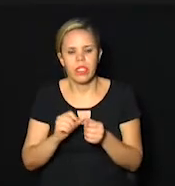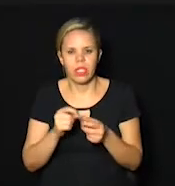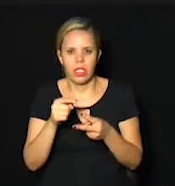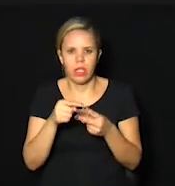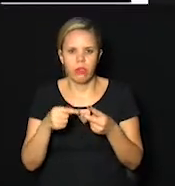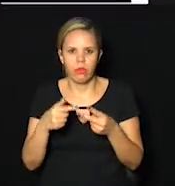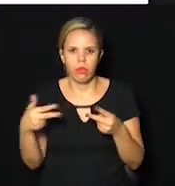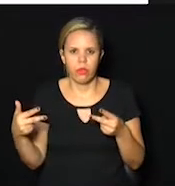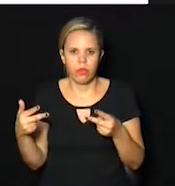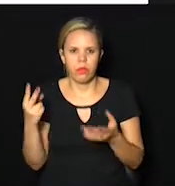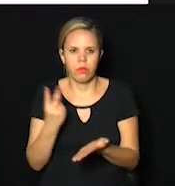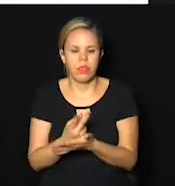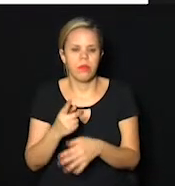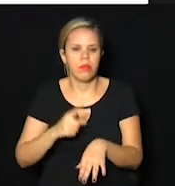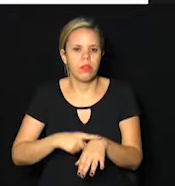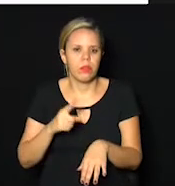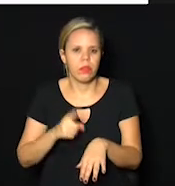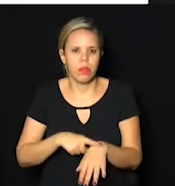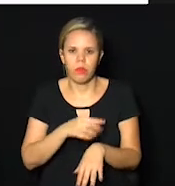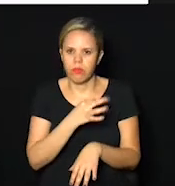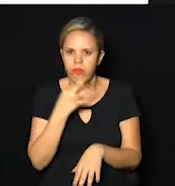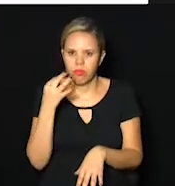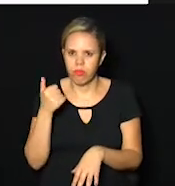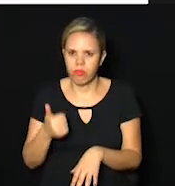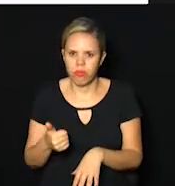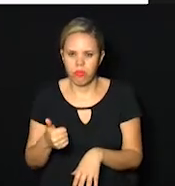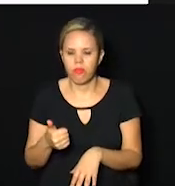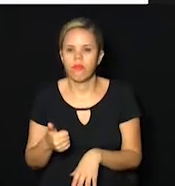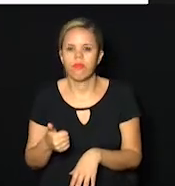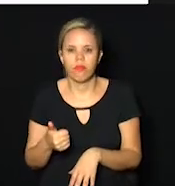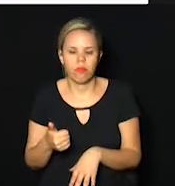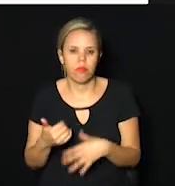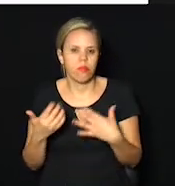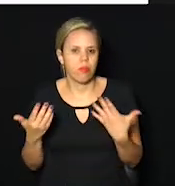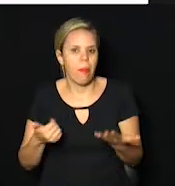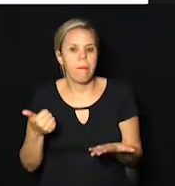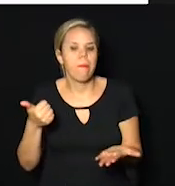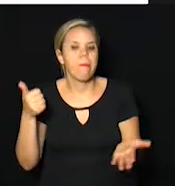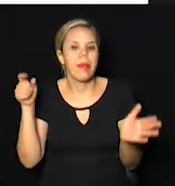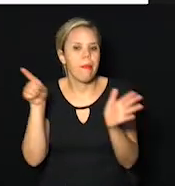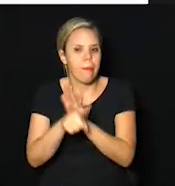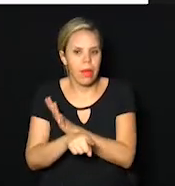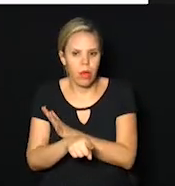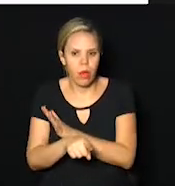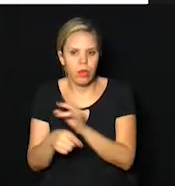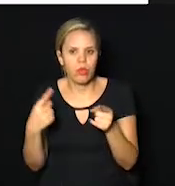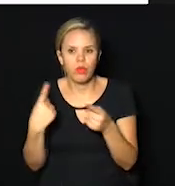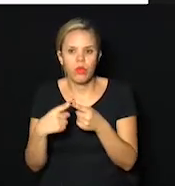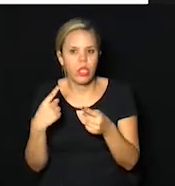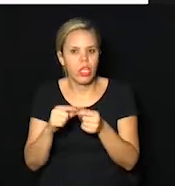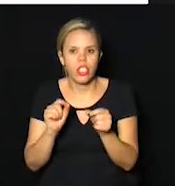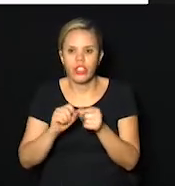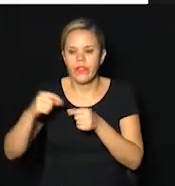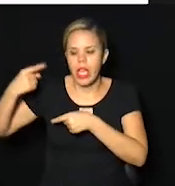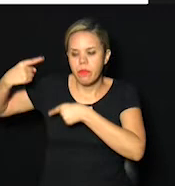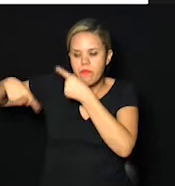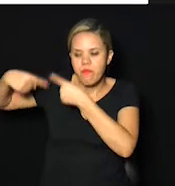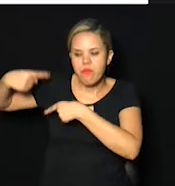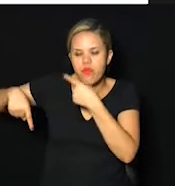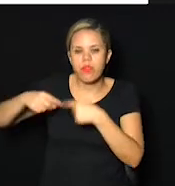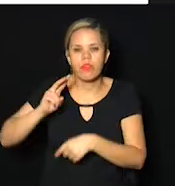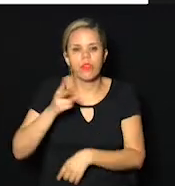aqui botar a tela aí, ótimo. Então, a primeira pergunta é aquela, por que a gente faz política, né? E eu sempre gosto